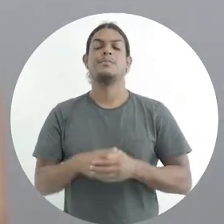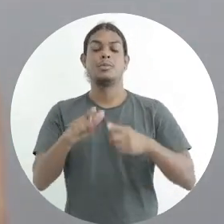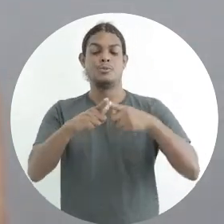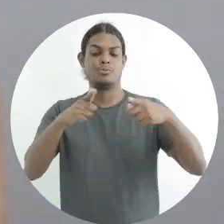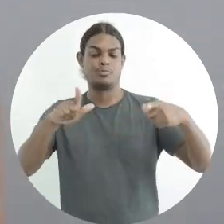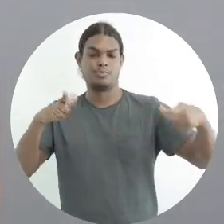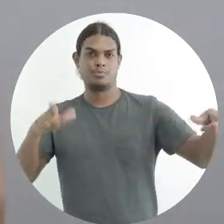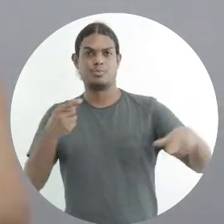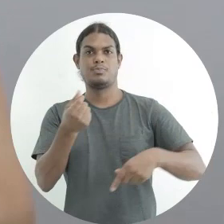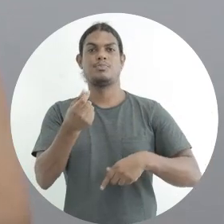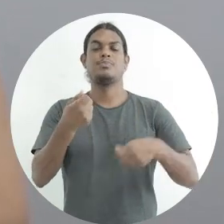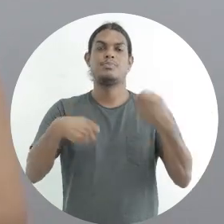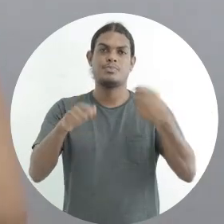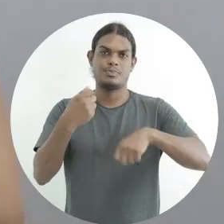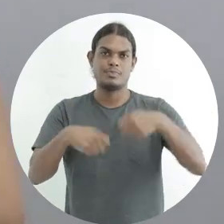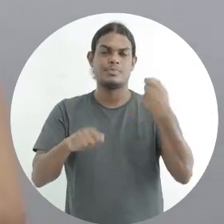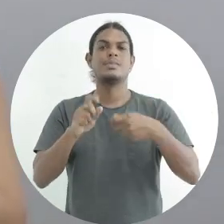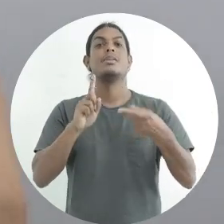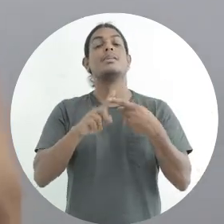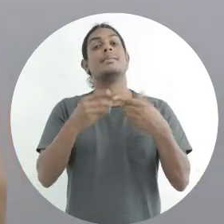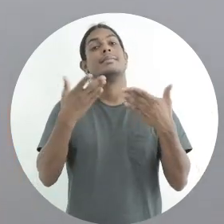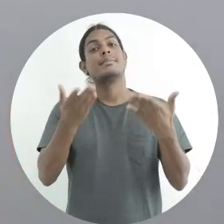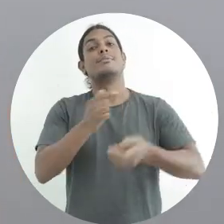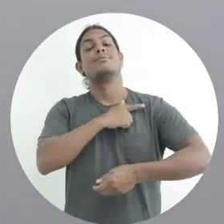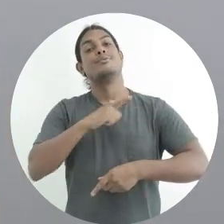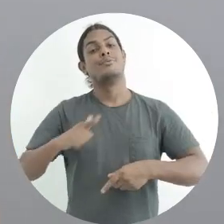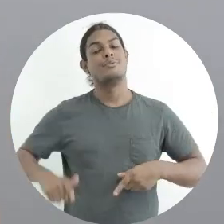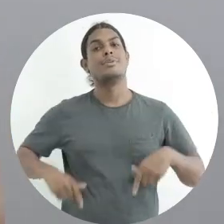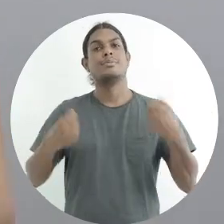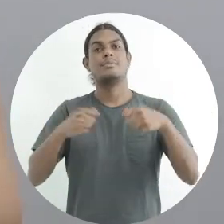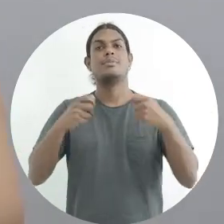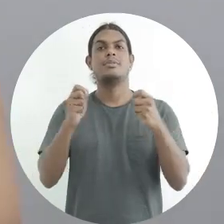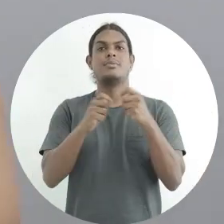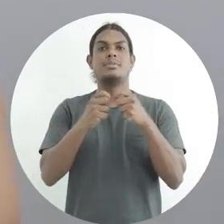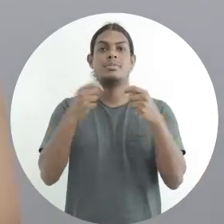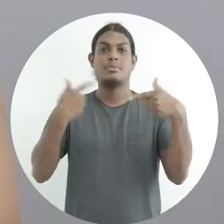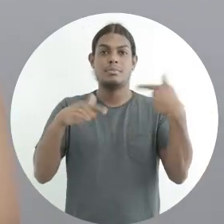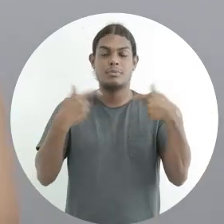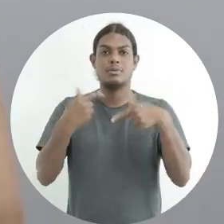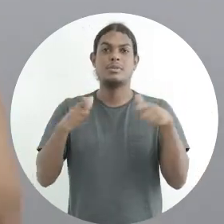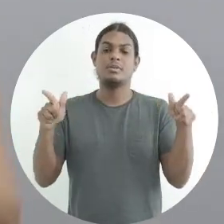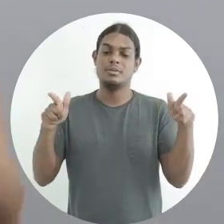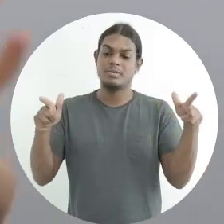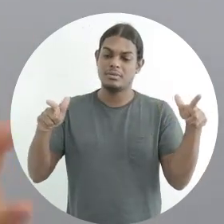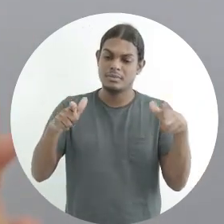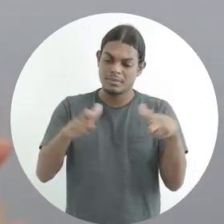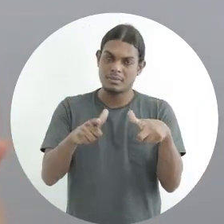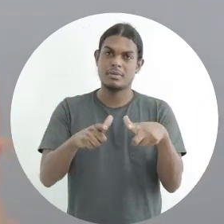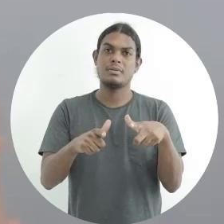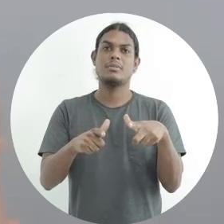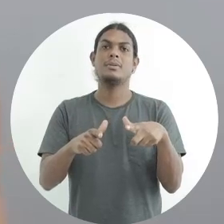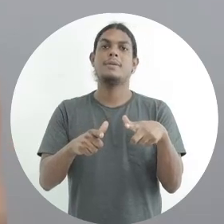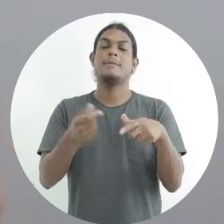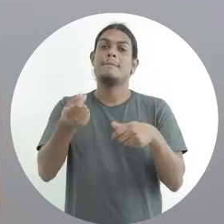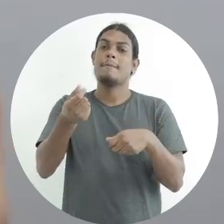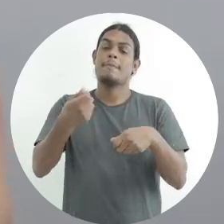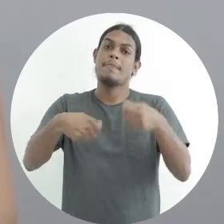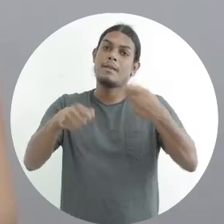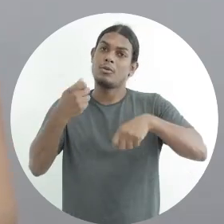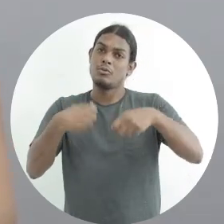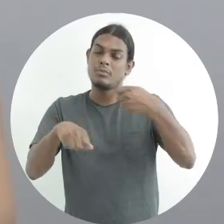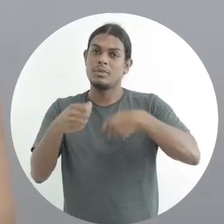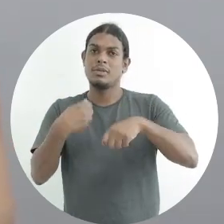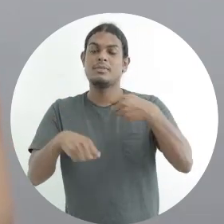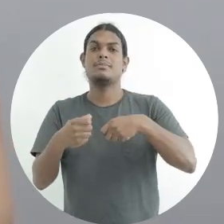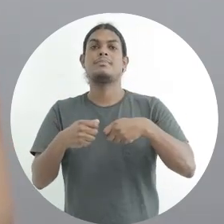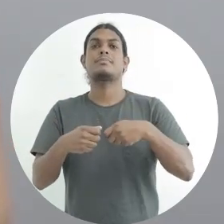expansão econômica. Então o governo pode tanto fazer uma política de restrição, não é, restritiva à economia, retirando